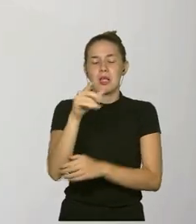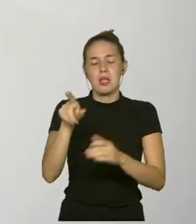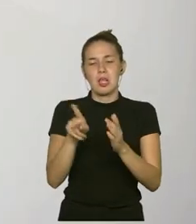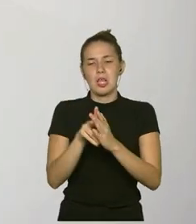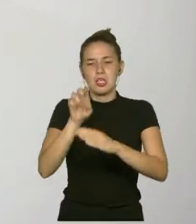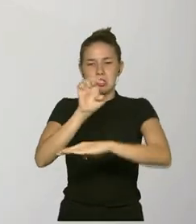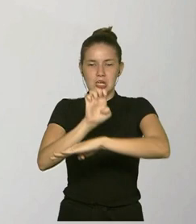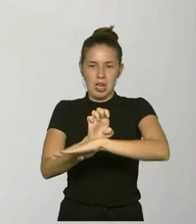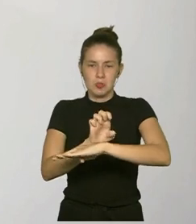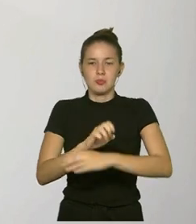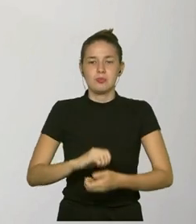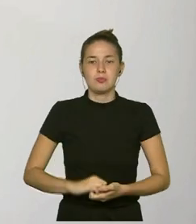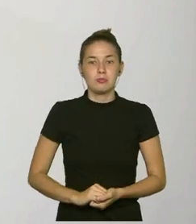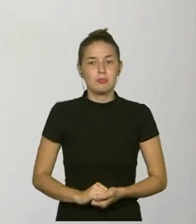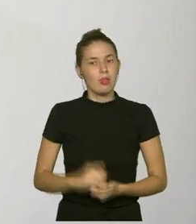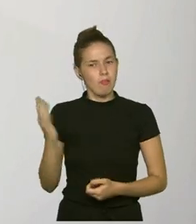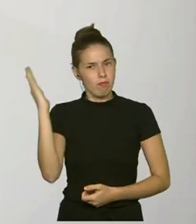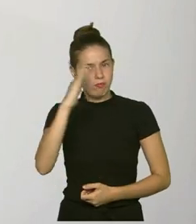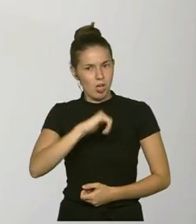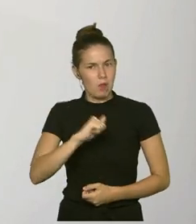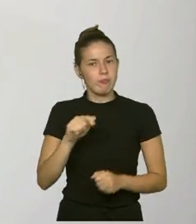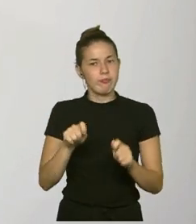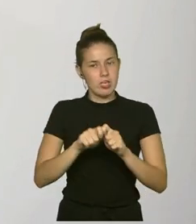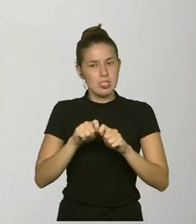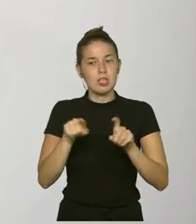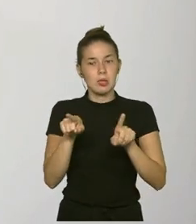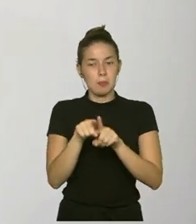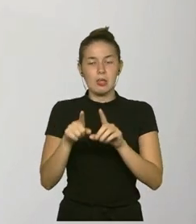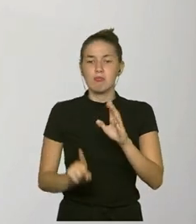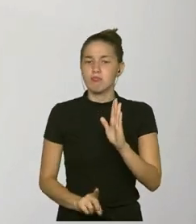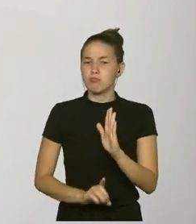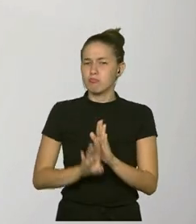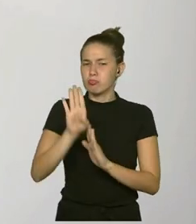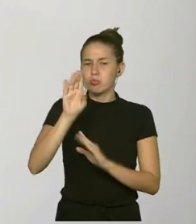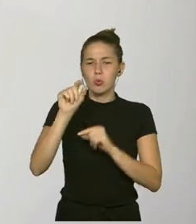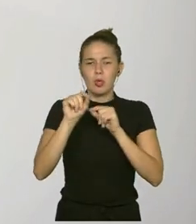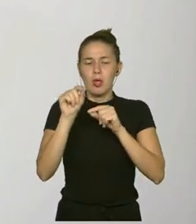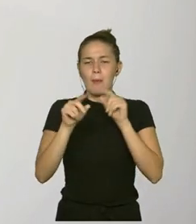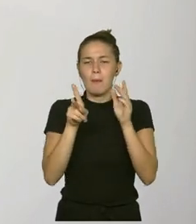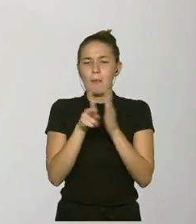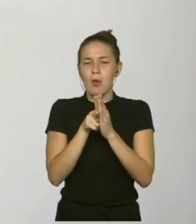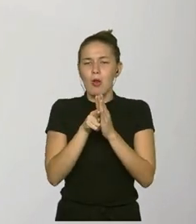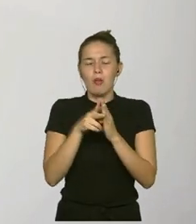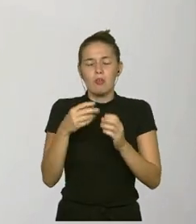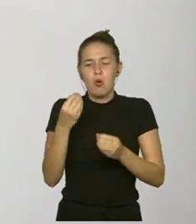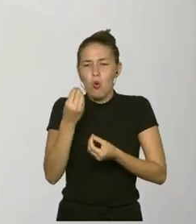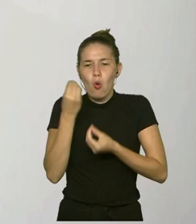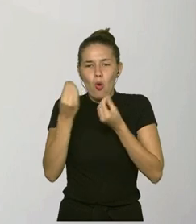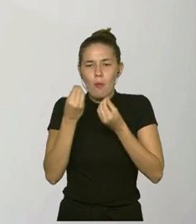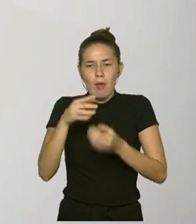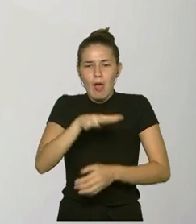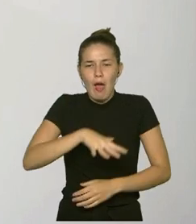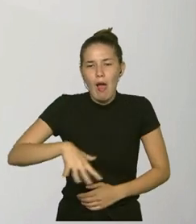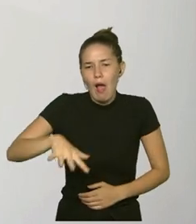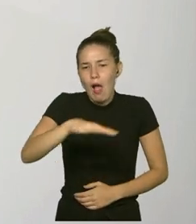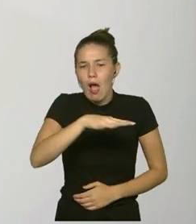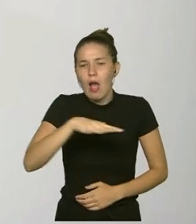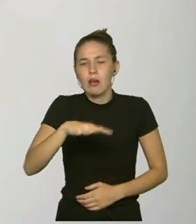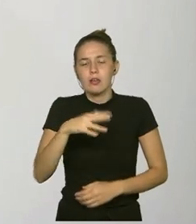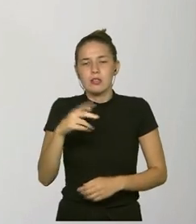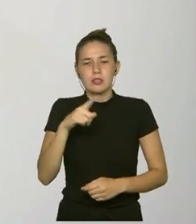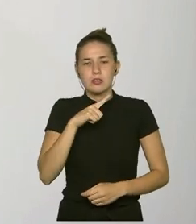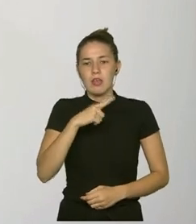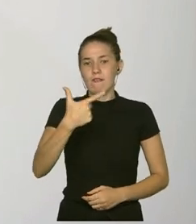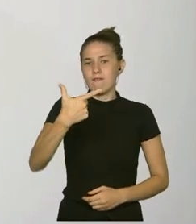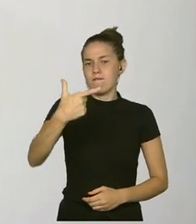em um grande programa de crescimento, na ordem talvez de 5% ao ano do incremento de área, significa que em